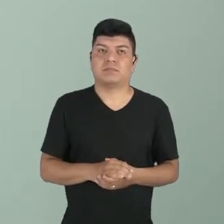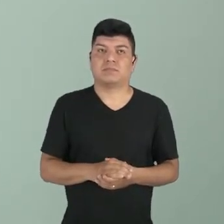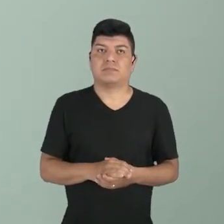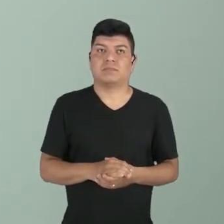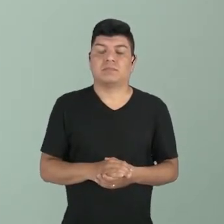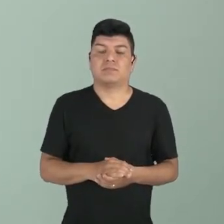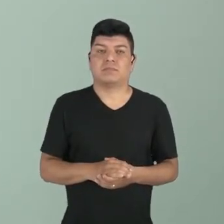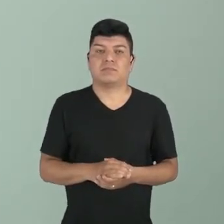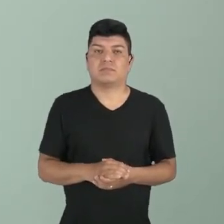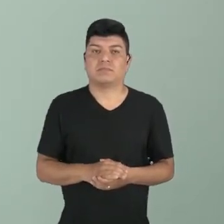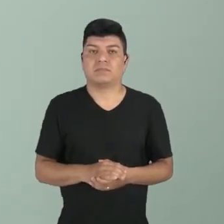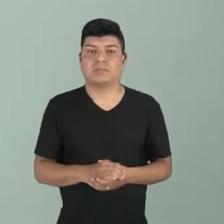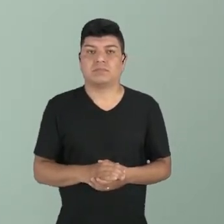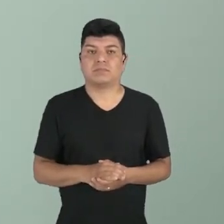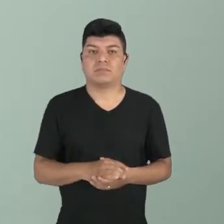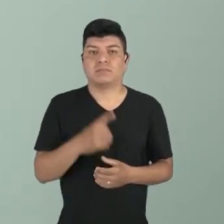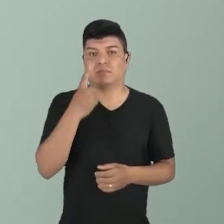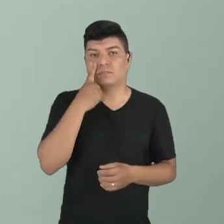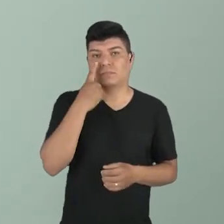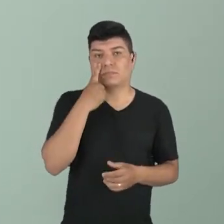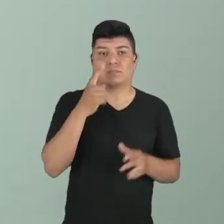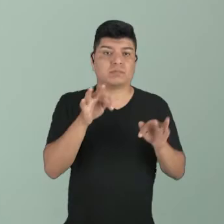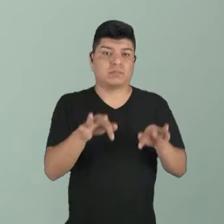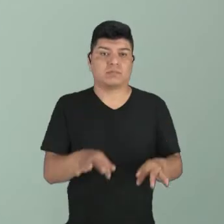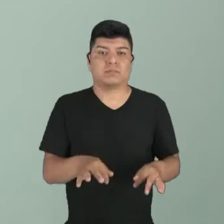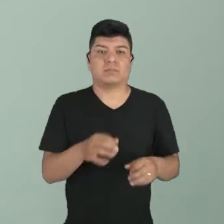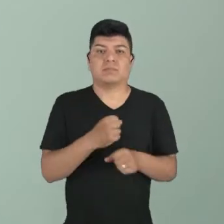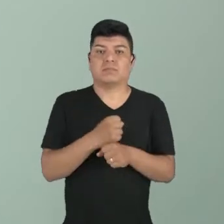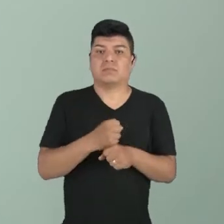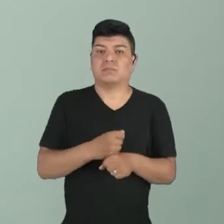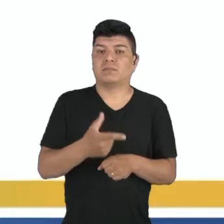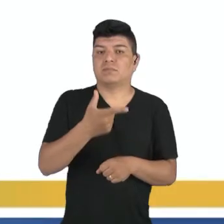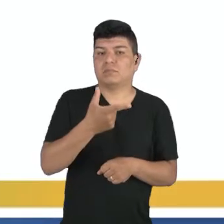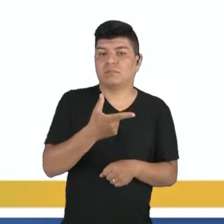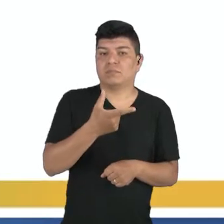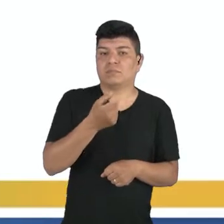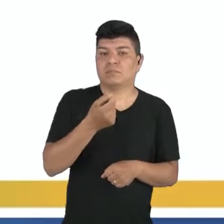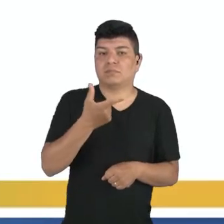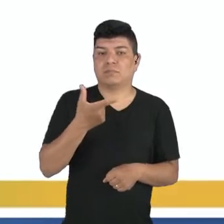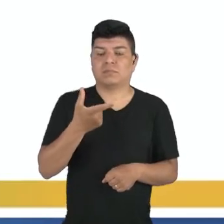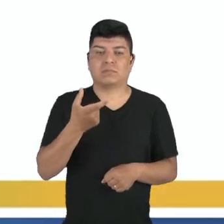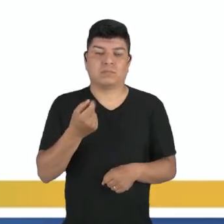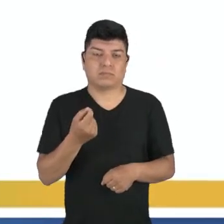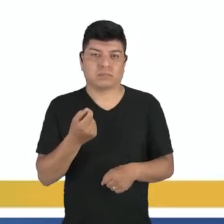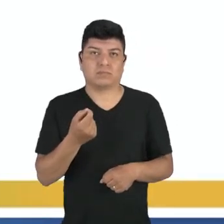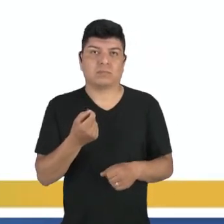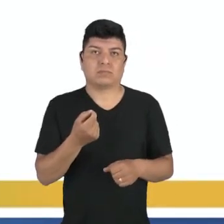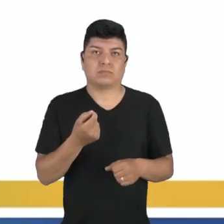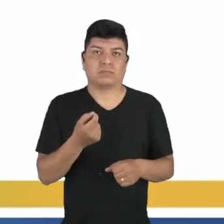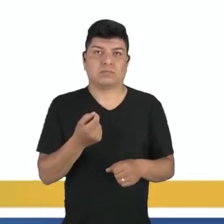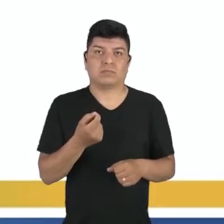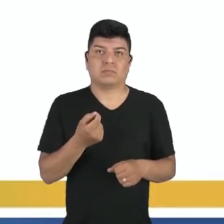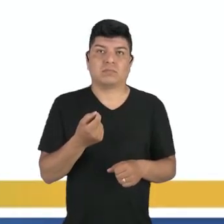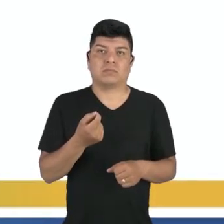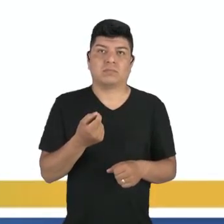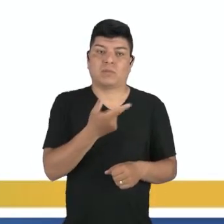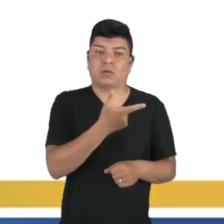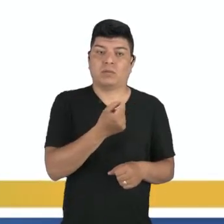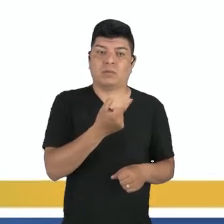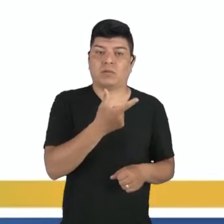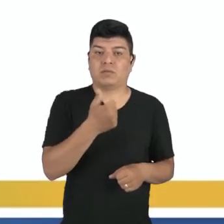realidade é claro que quando a gente olha aí no final 2020 Olha aí esse número 2020 não após